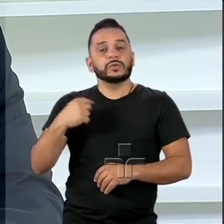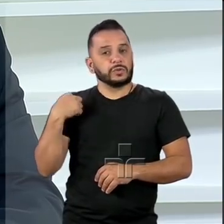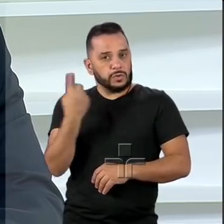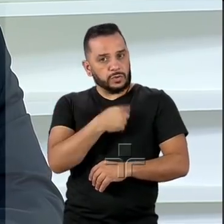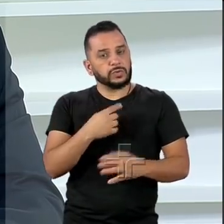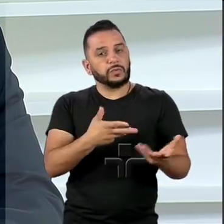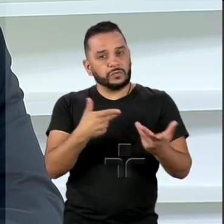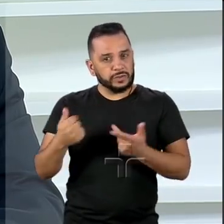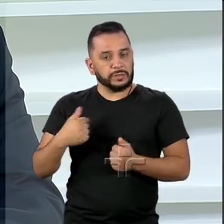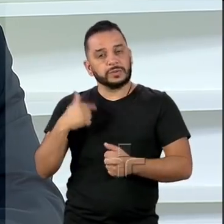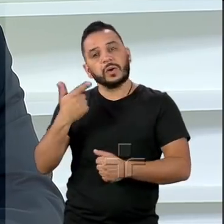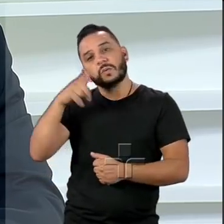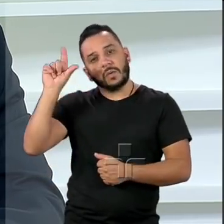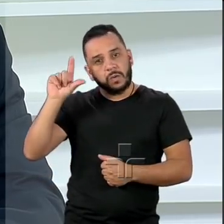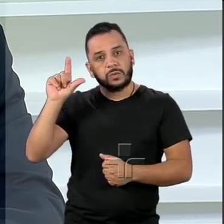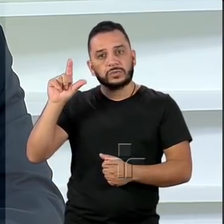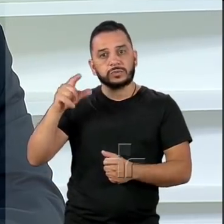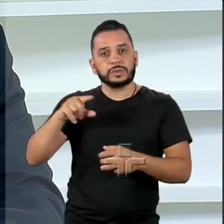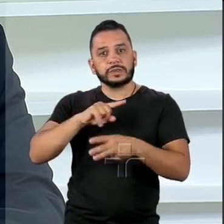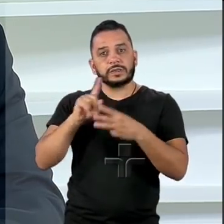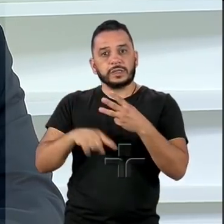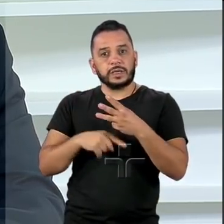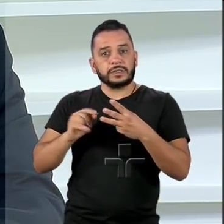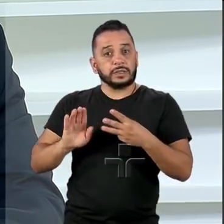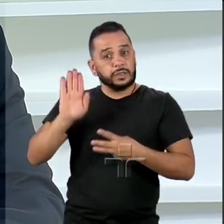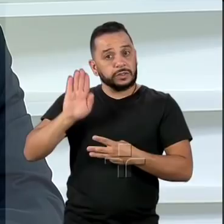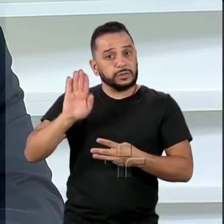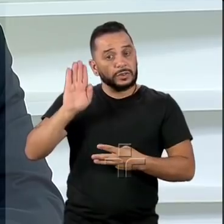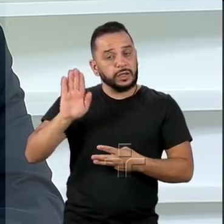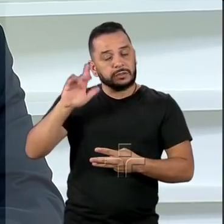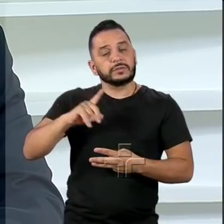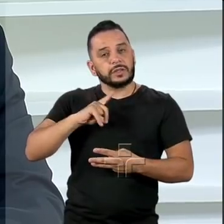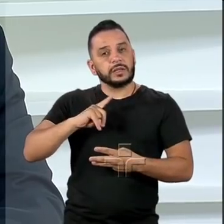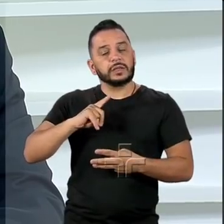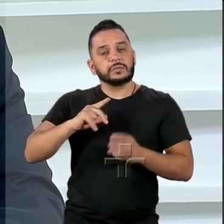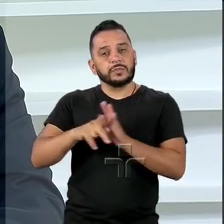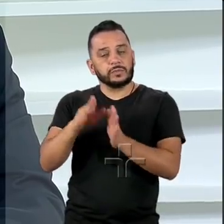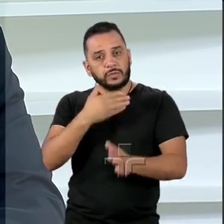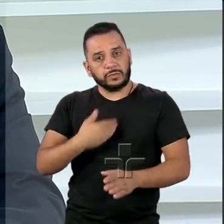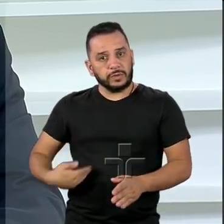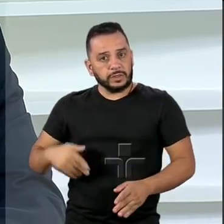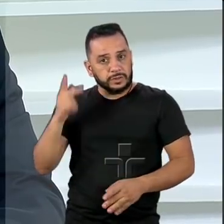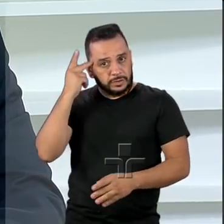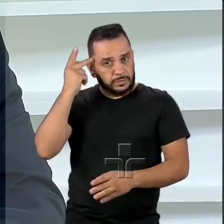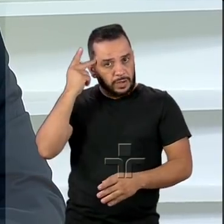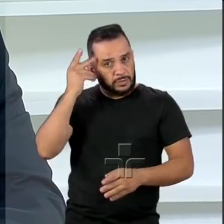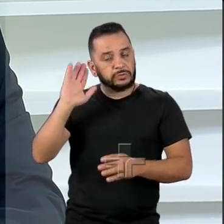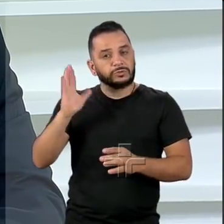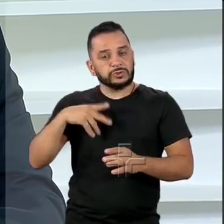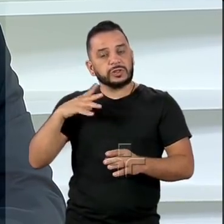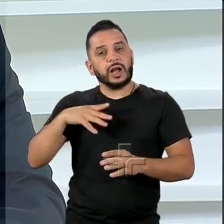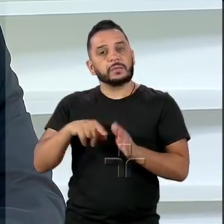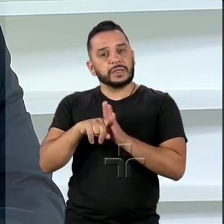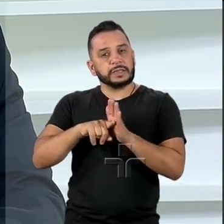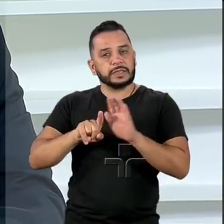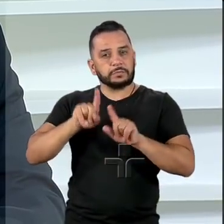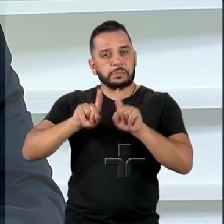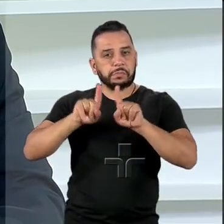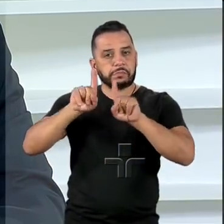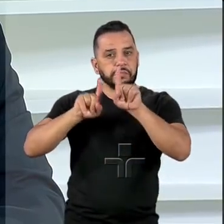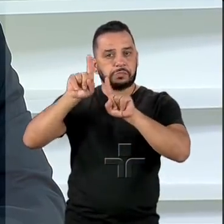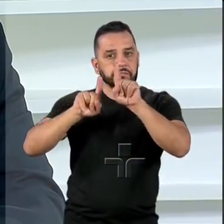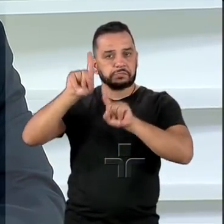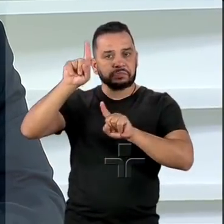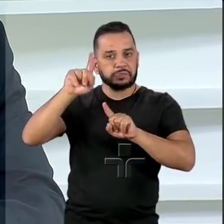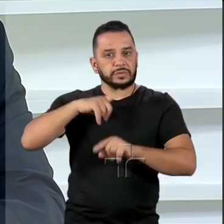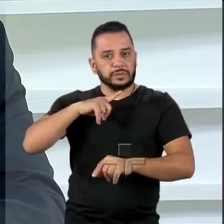convite aos outros três pré-candidatos ao governo de São Paulo, mais bem posicionados nas pesquisas de